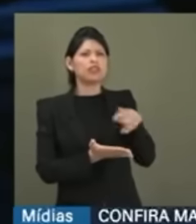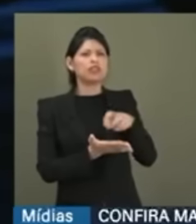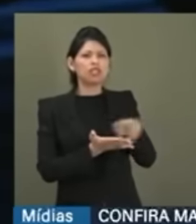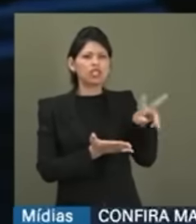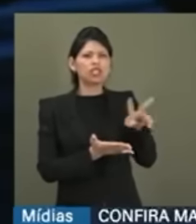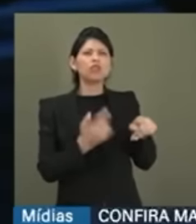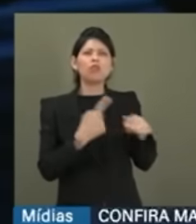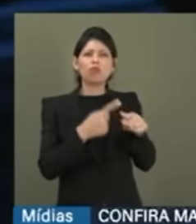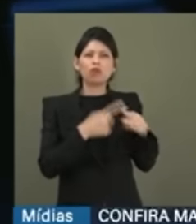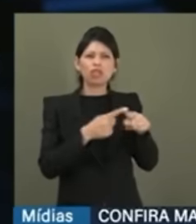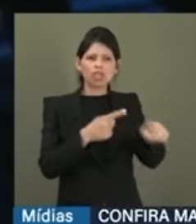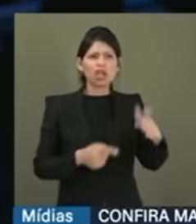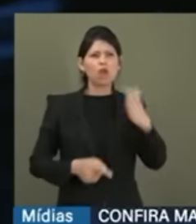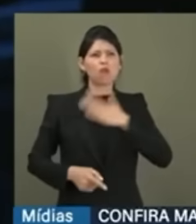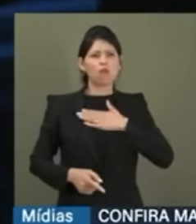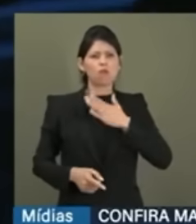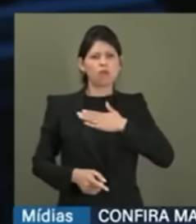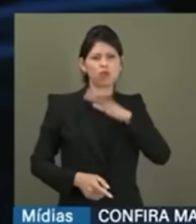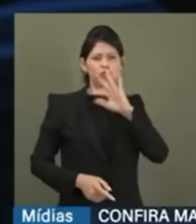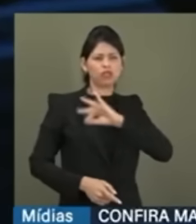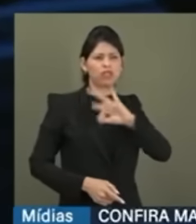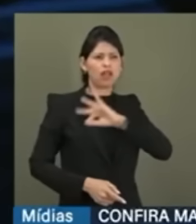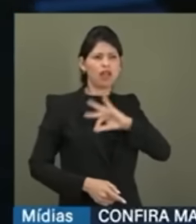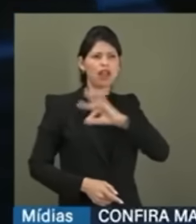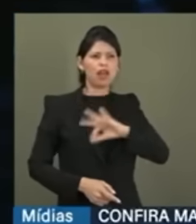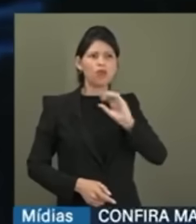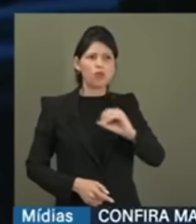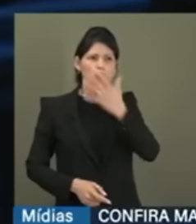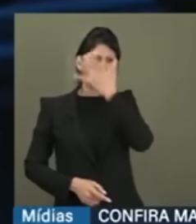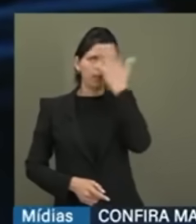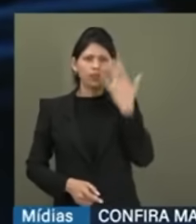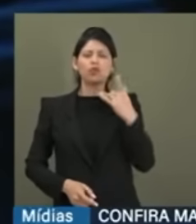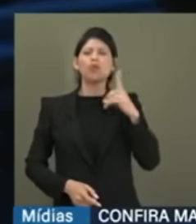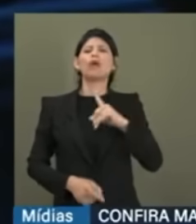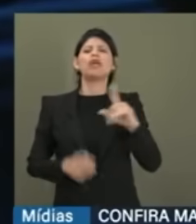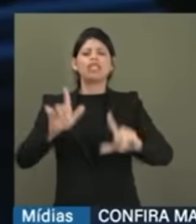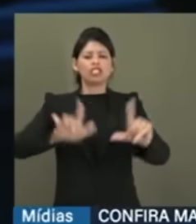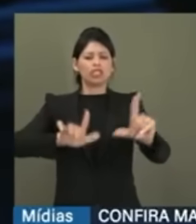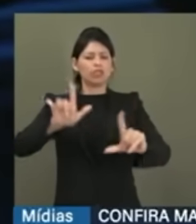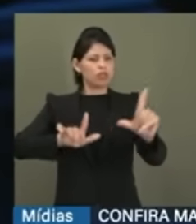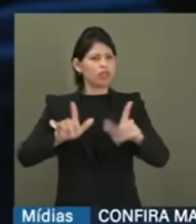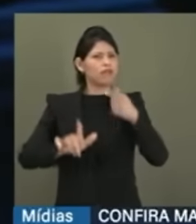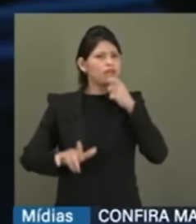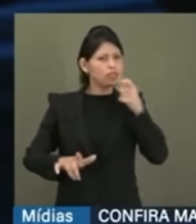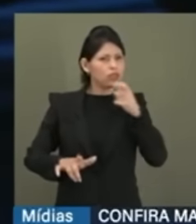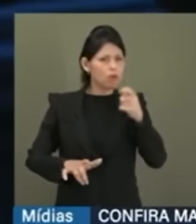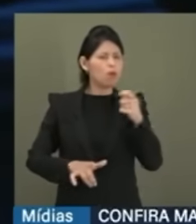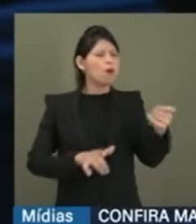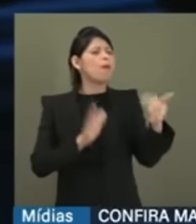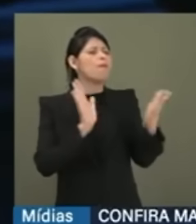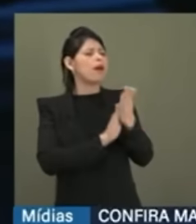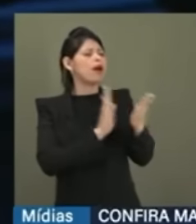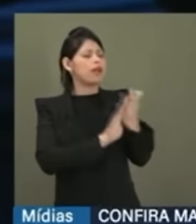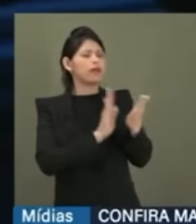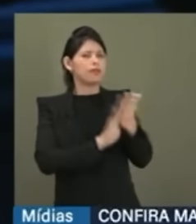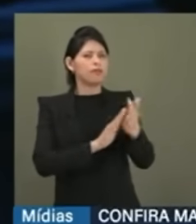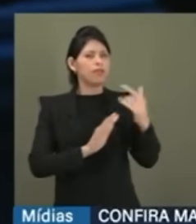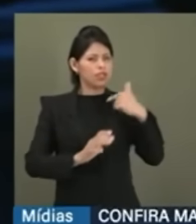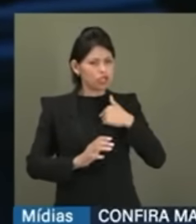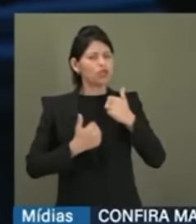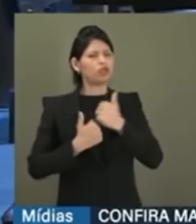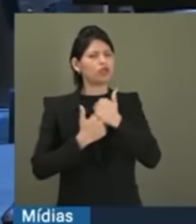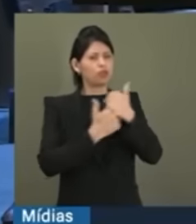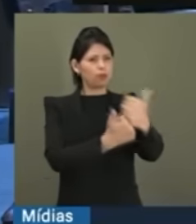muito maior do que um salário ou de quem está numa televisão Parabéns continue com continue contando com o meu